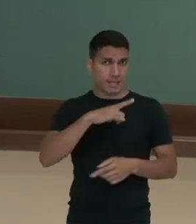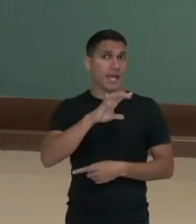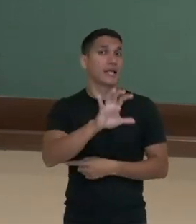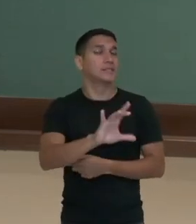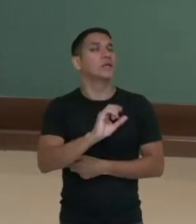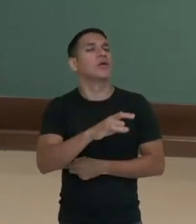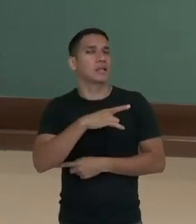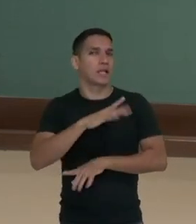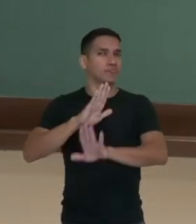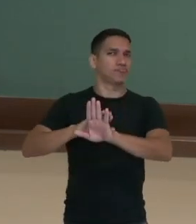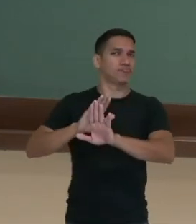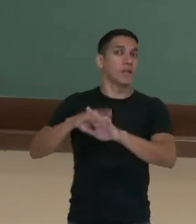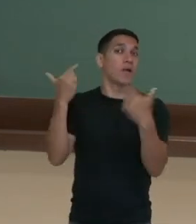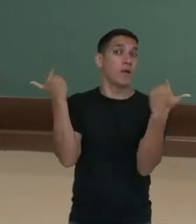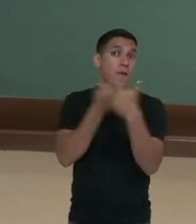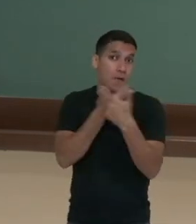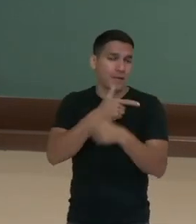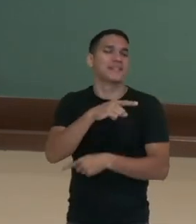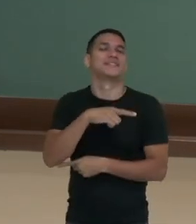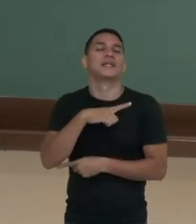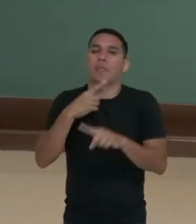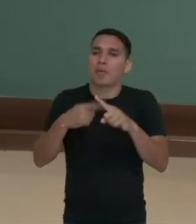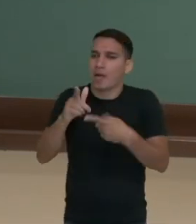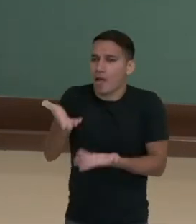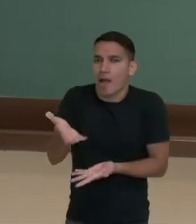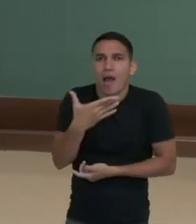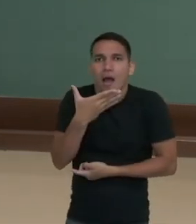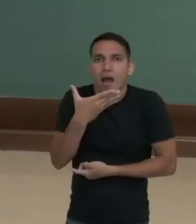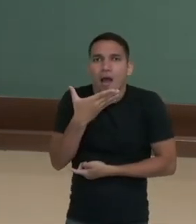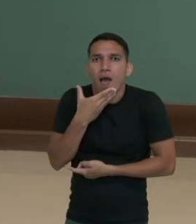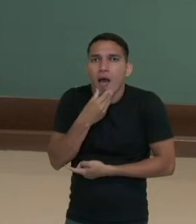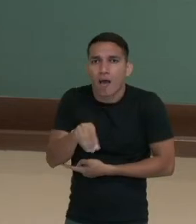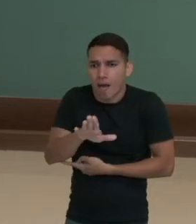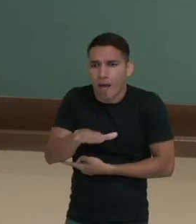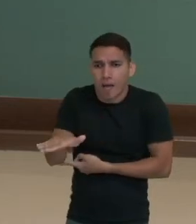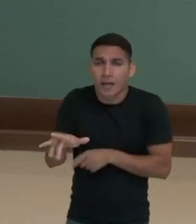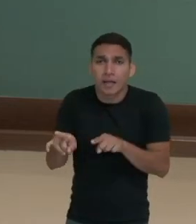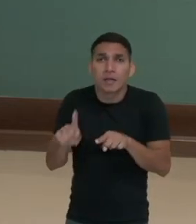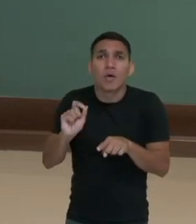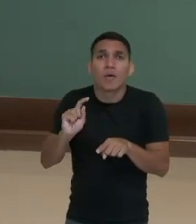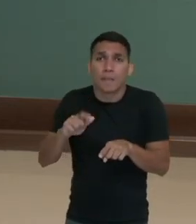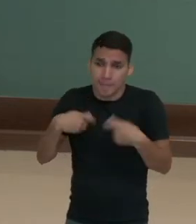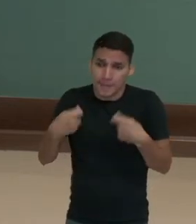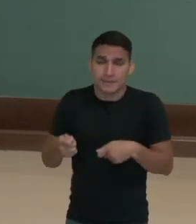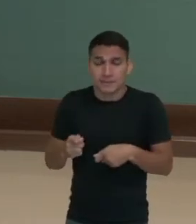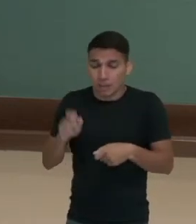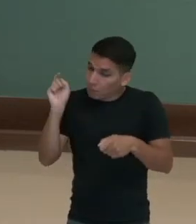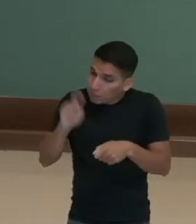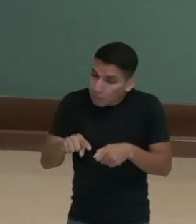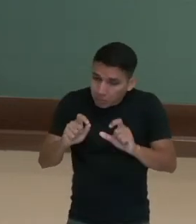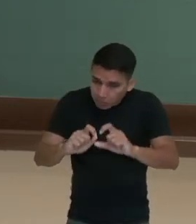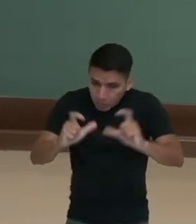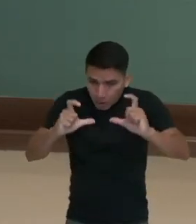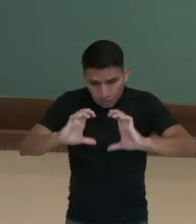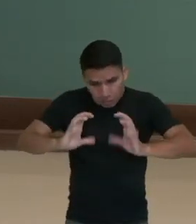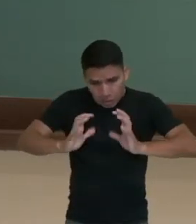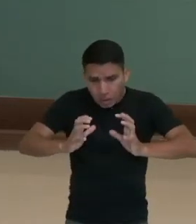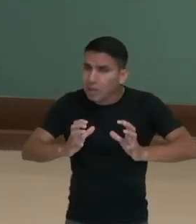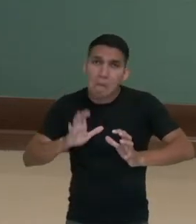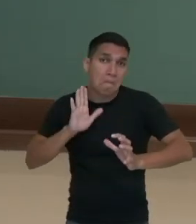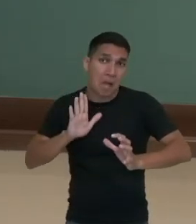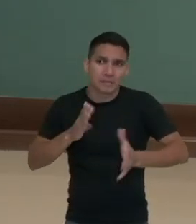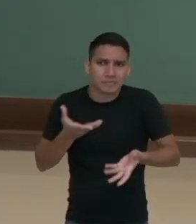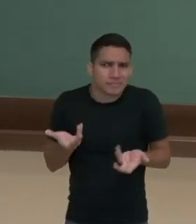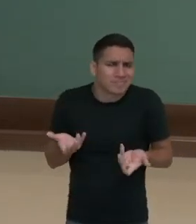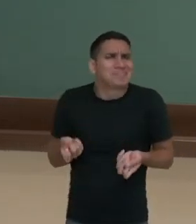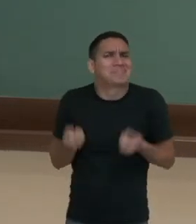um certo humor pelo fato de o menino achar que tinha que ligar alguma coisa na bola, mas ao mesmo tempo é uma reflexão sobre, né,